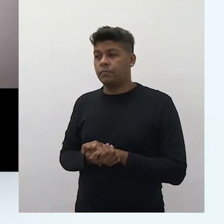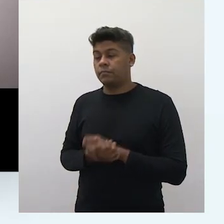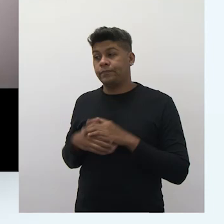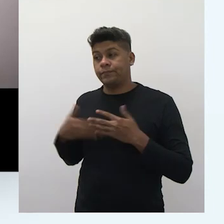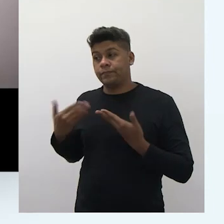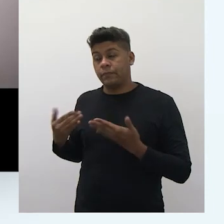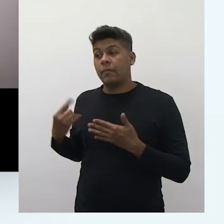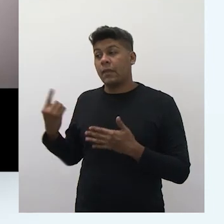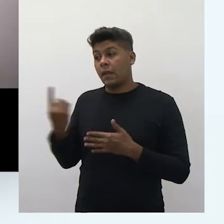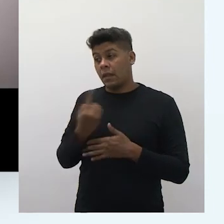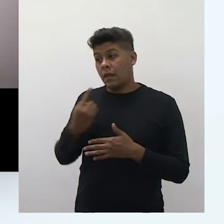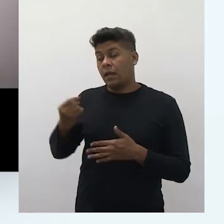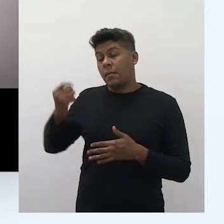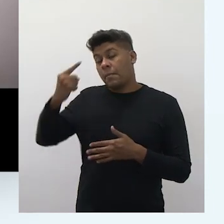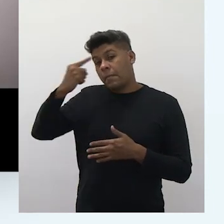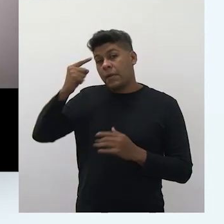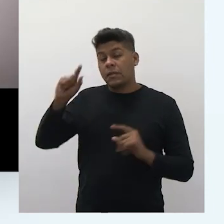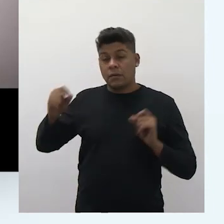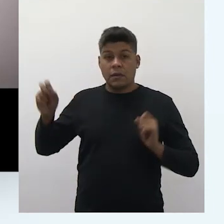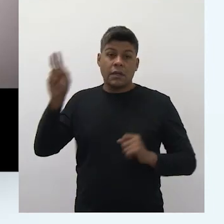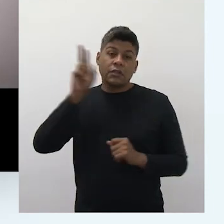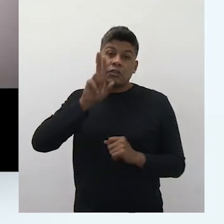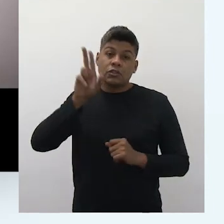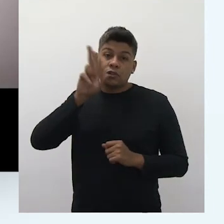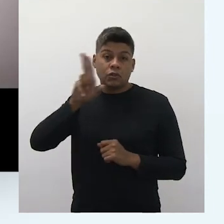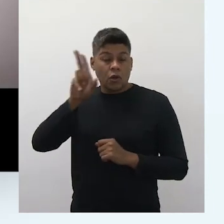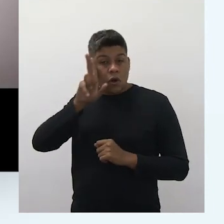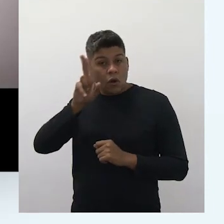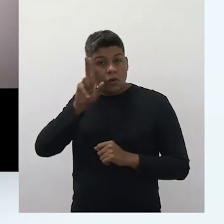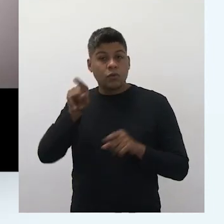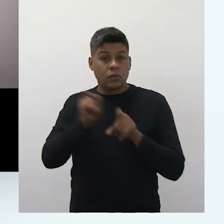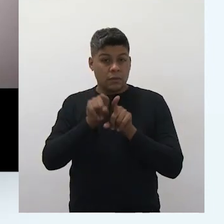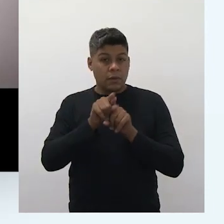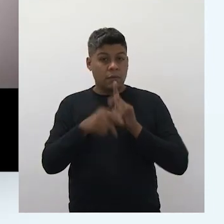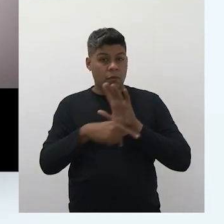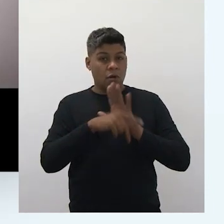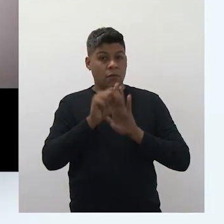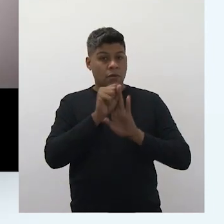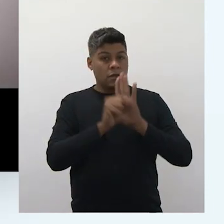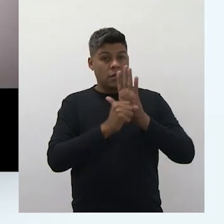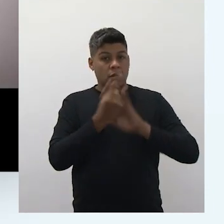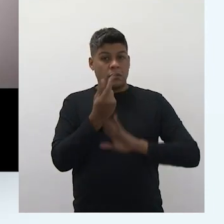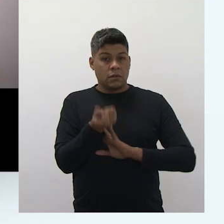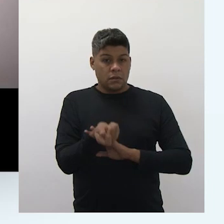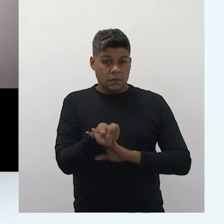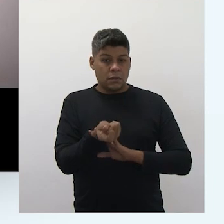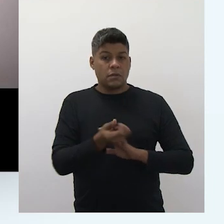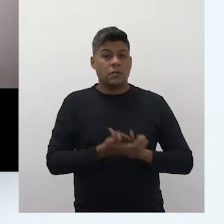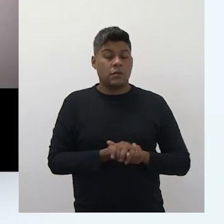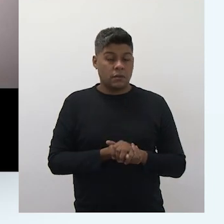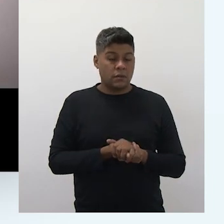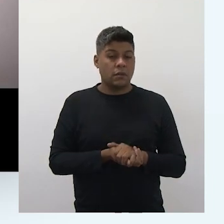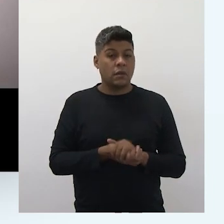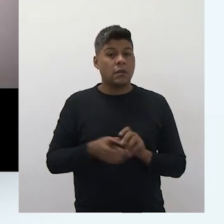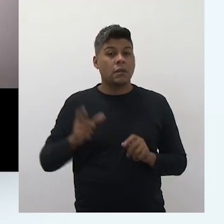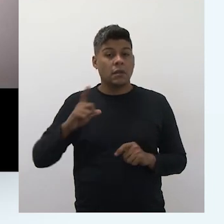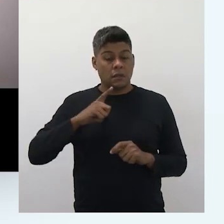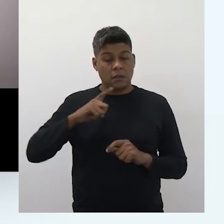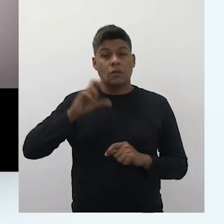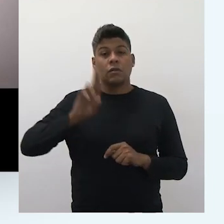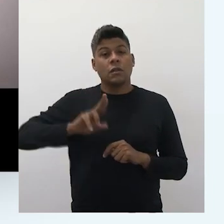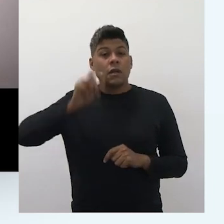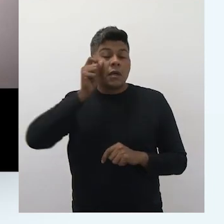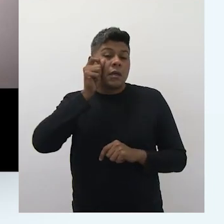Bom, se a gente pensar historicamente, assim, principalmente a partir do século XVI, passou a se utilizar uma lógica